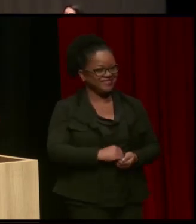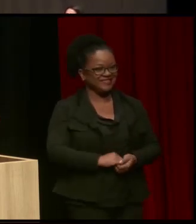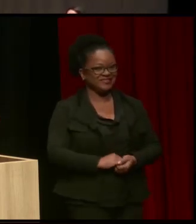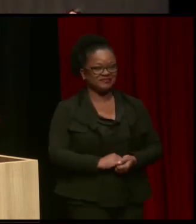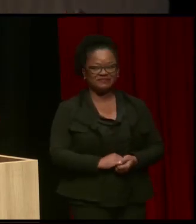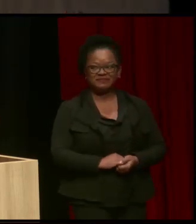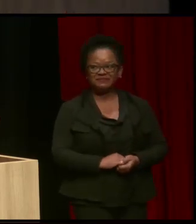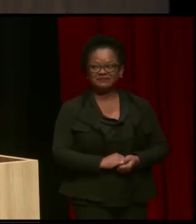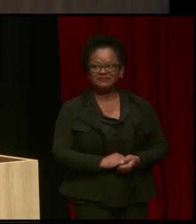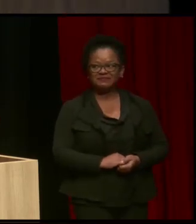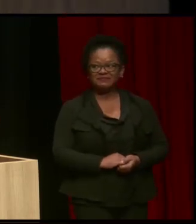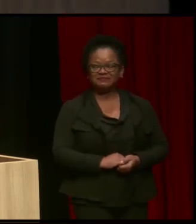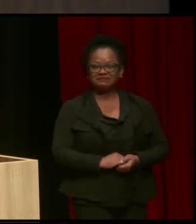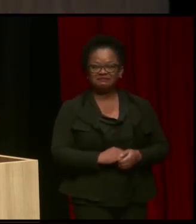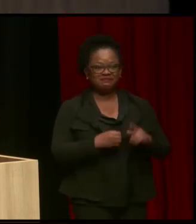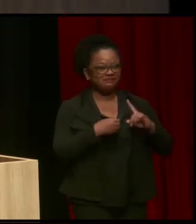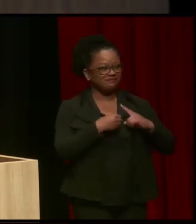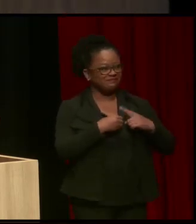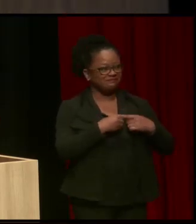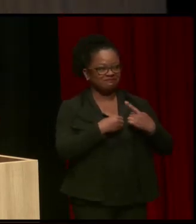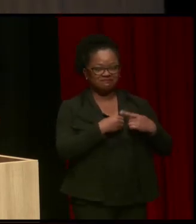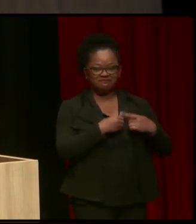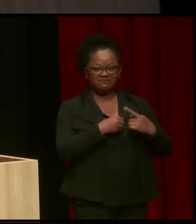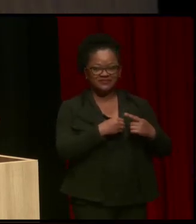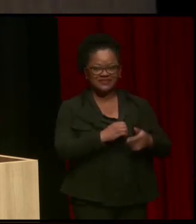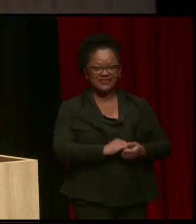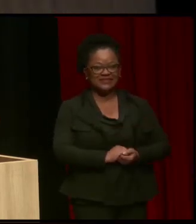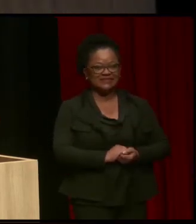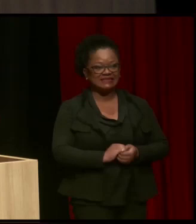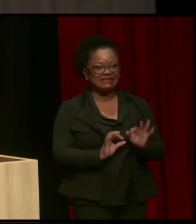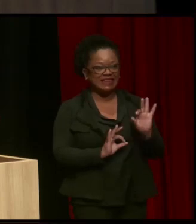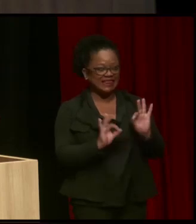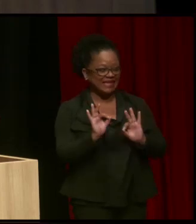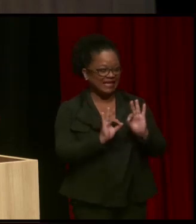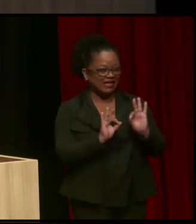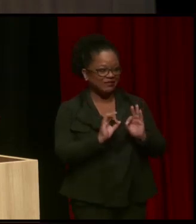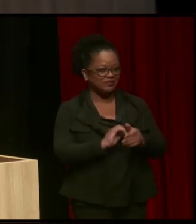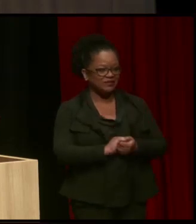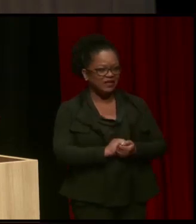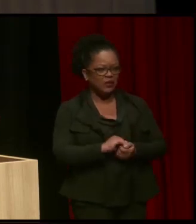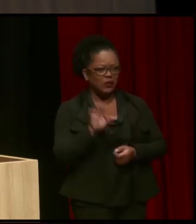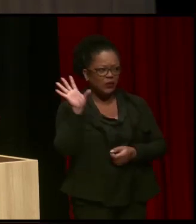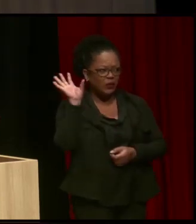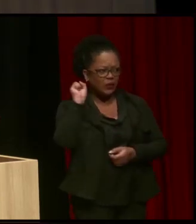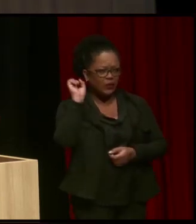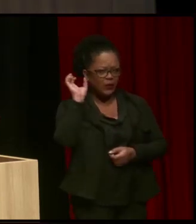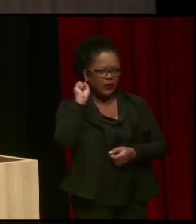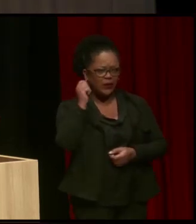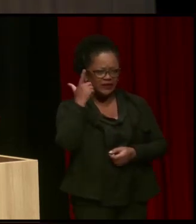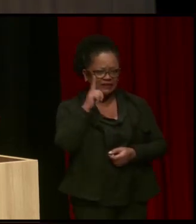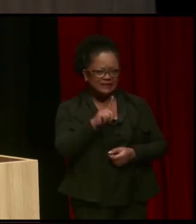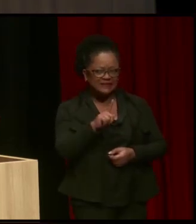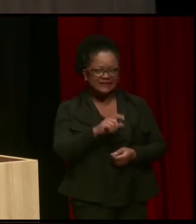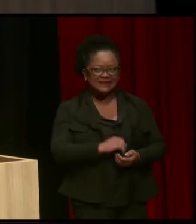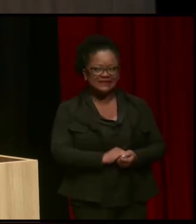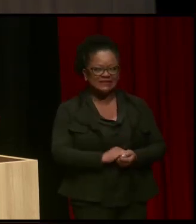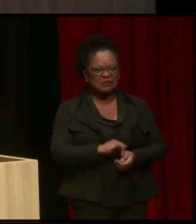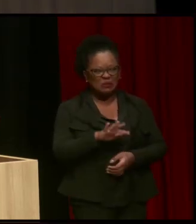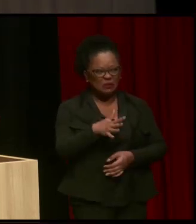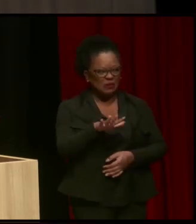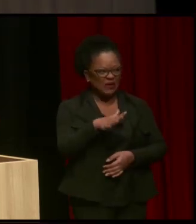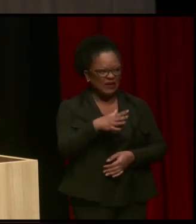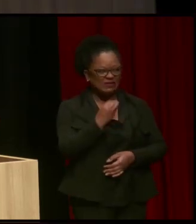Eu acho que eu liguei aqui. O pessoal da técnica, todos me ouvem assim, de qualquer maneira, mais ou